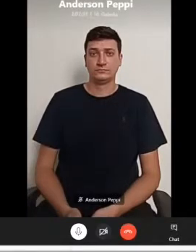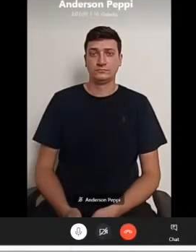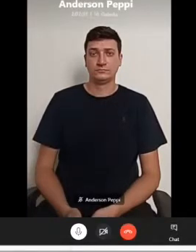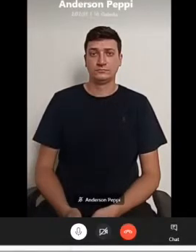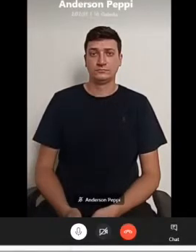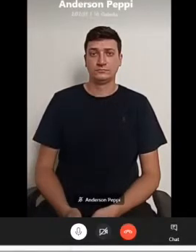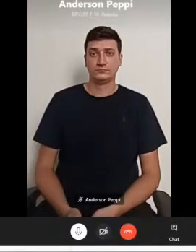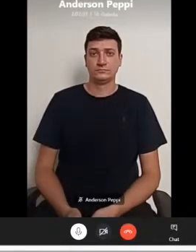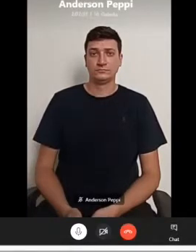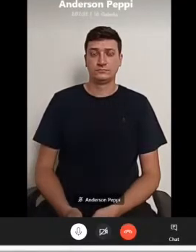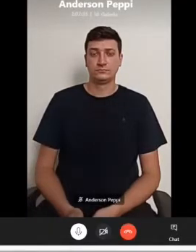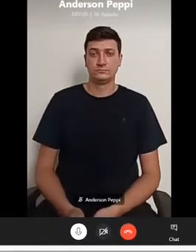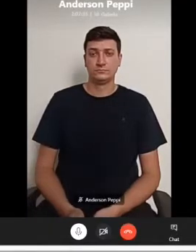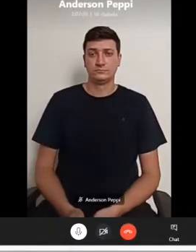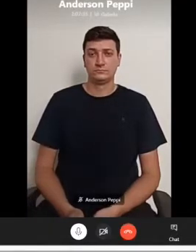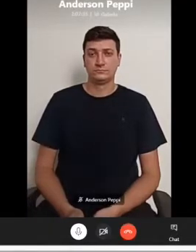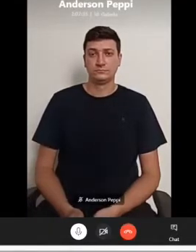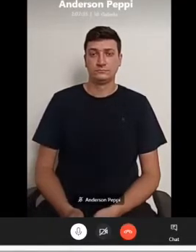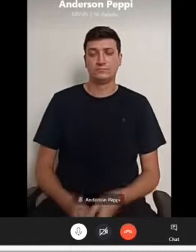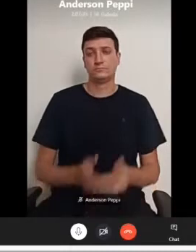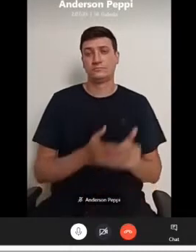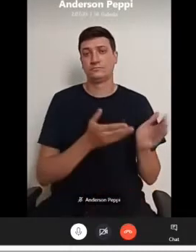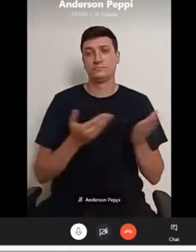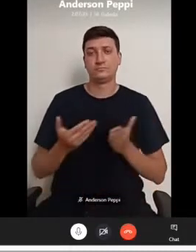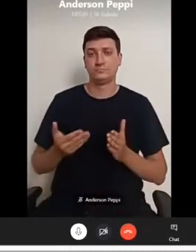Érica Cristina Leal Tiago.